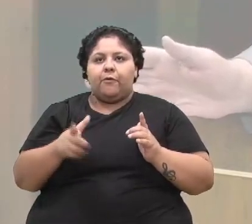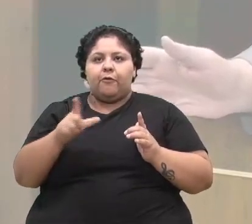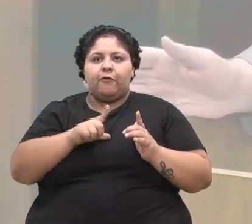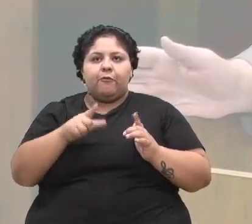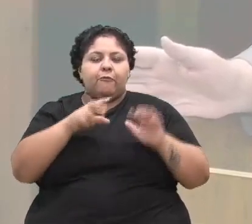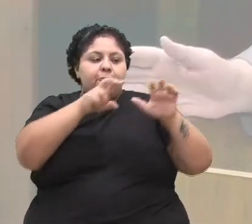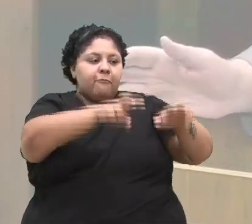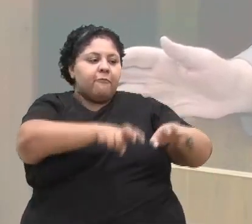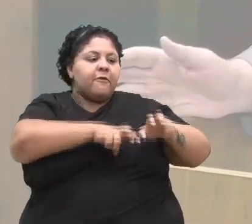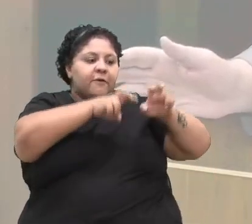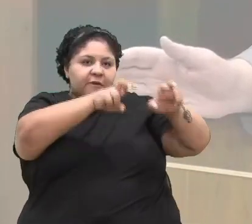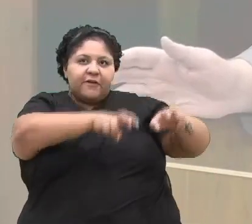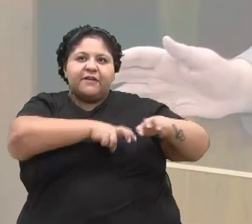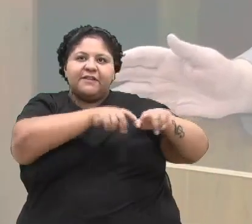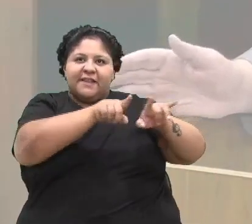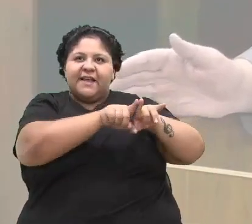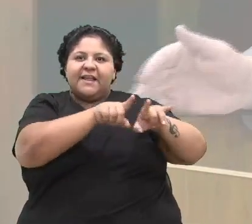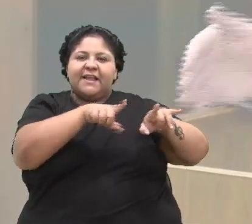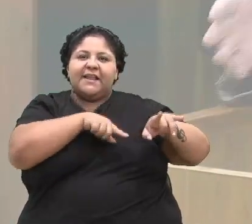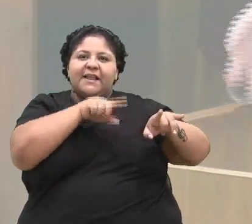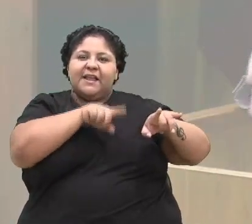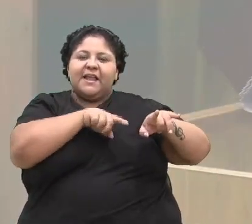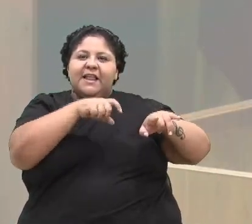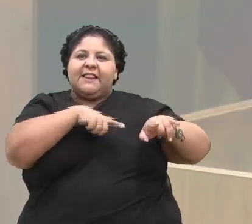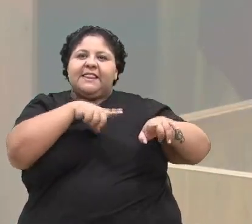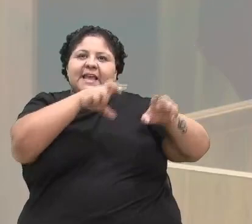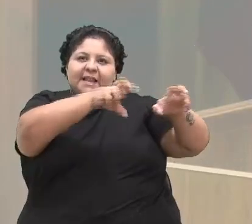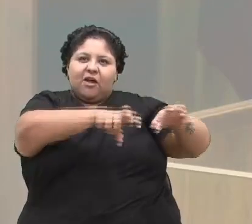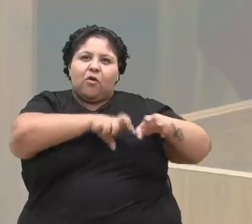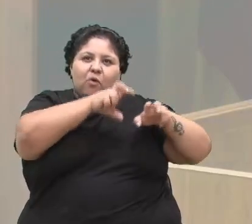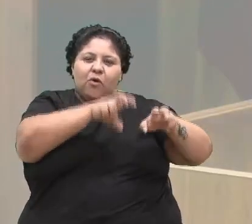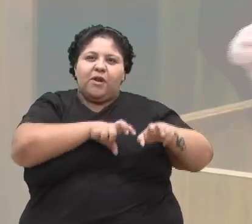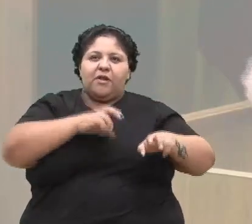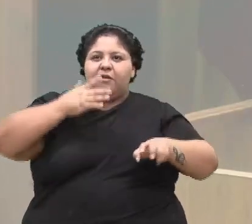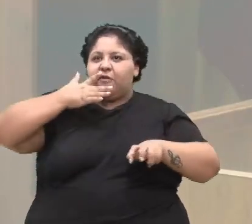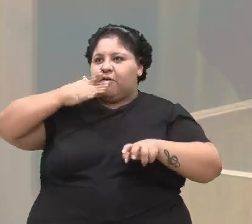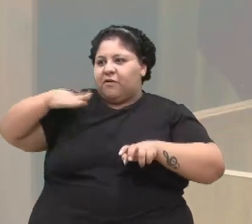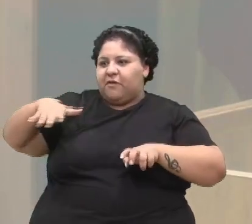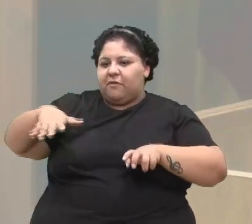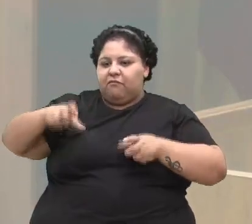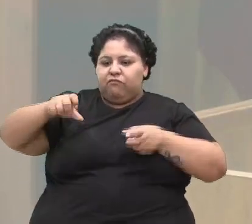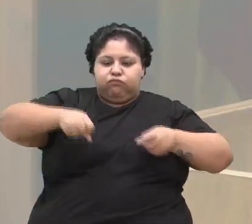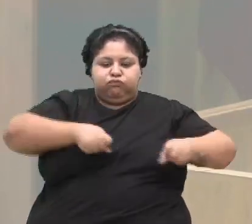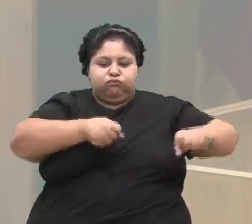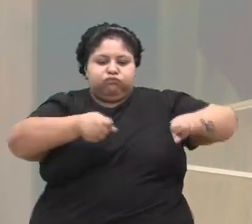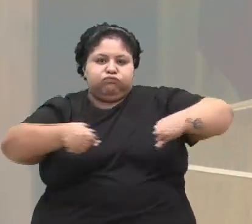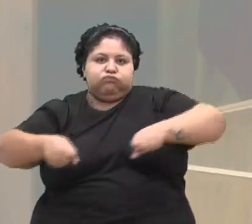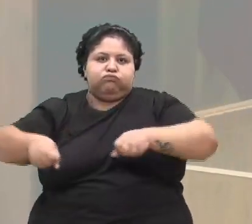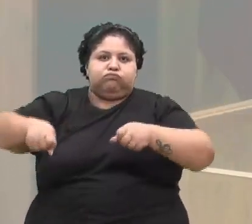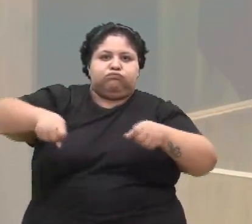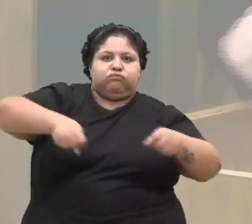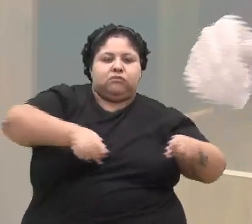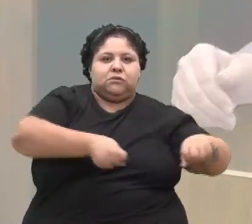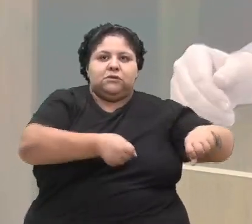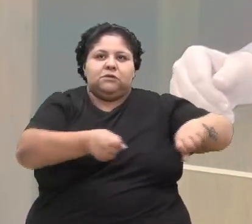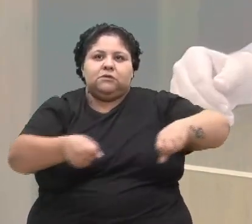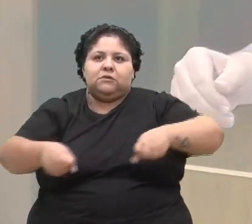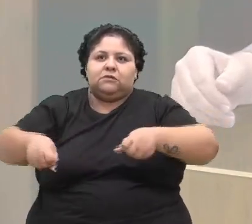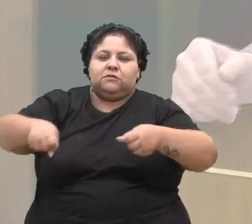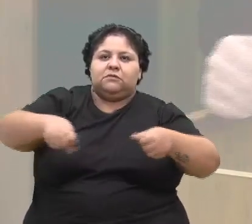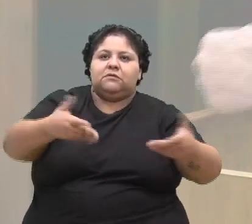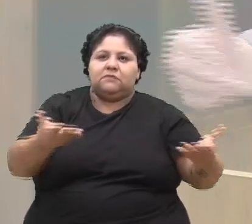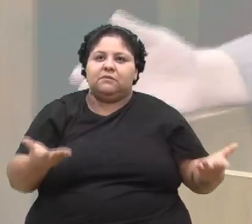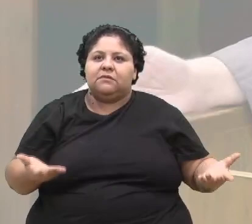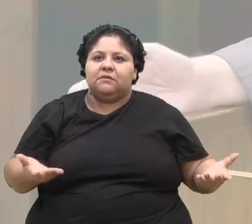gente chama de porta-esquite. Porta-esquite é aquele garoto que anda com uma cariola para lá e para cá, levando estrume e esterco. Ou